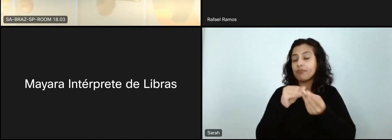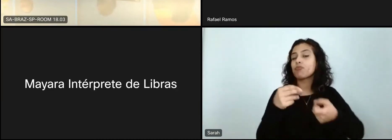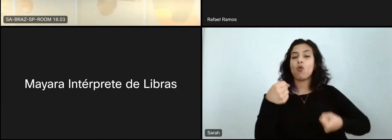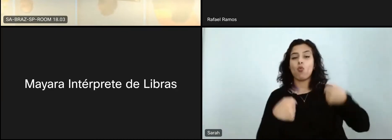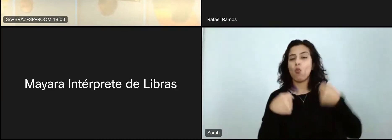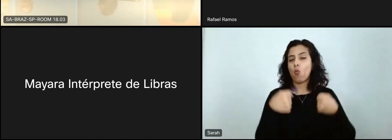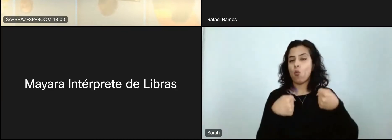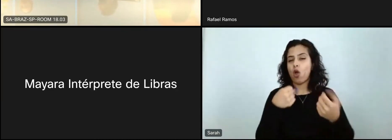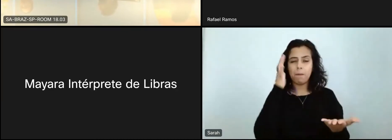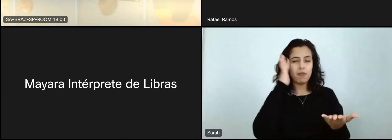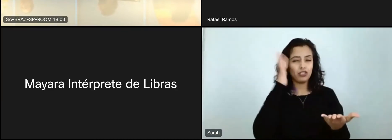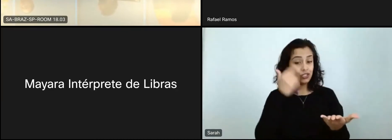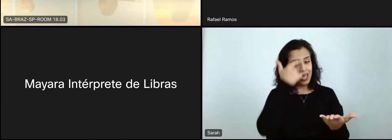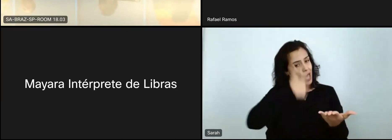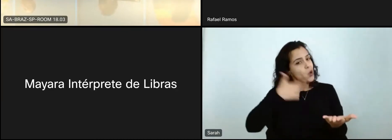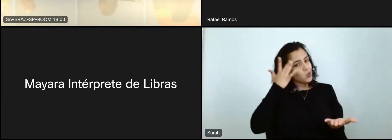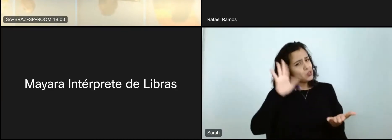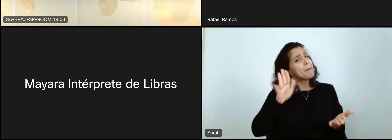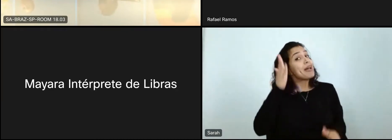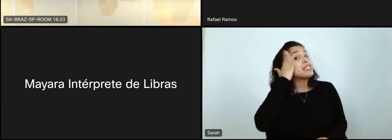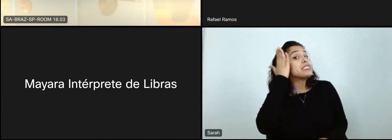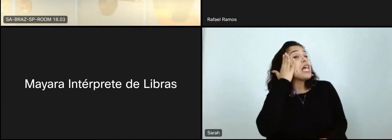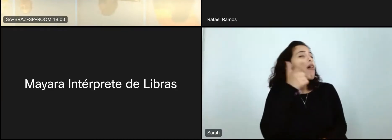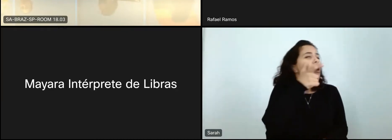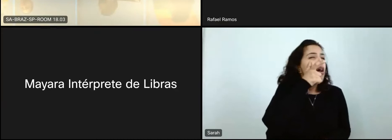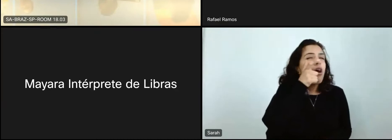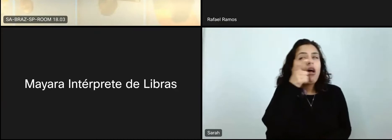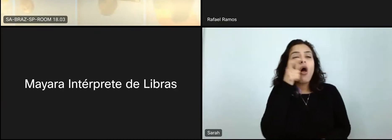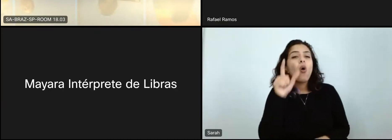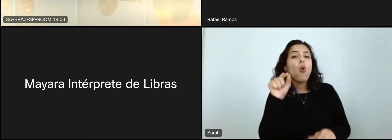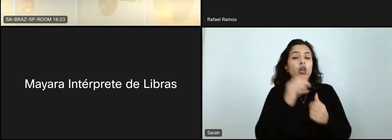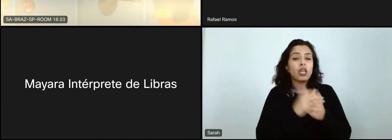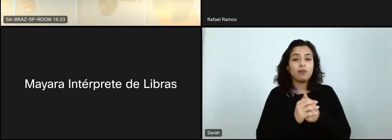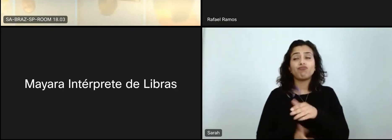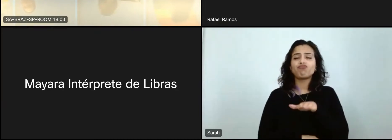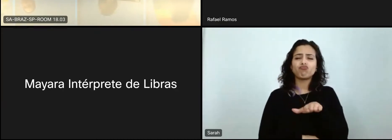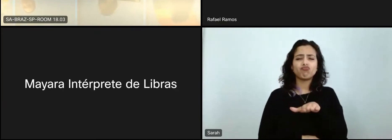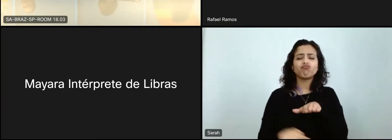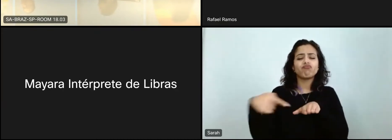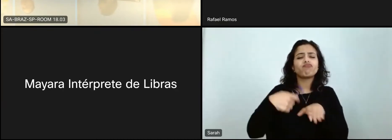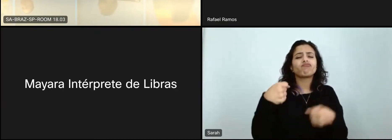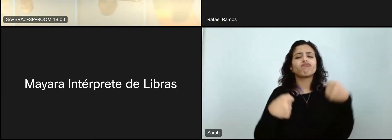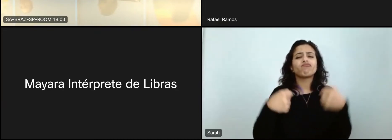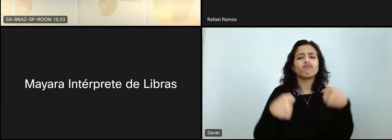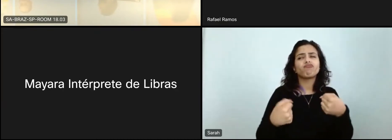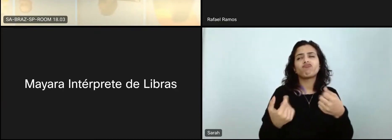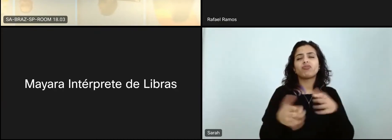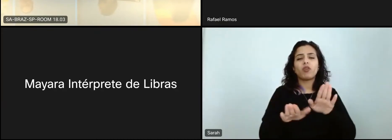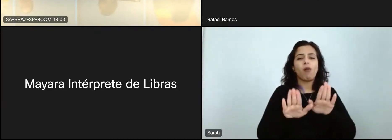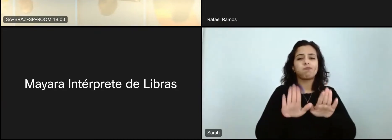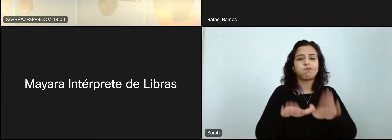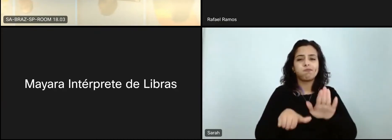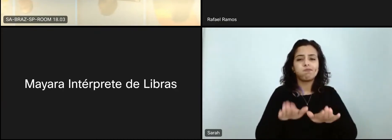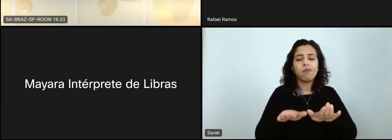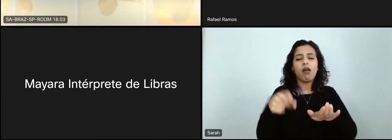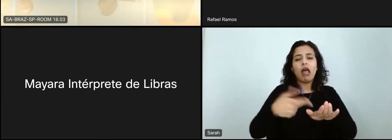tentativas de dirigir, que dirigir um automóvel você depende, de alguns artifícios, né? A gente fala da embreagem, a gente fala do acelerador,